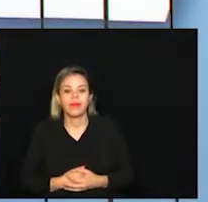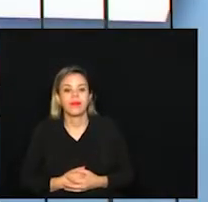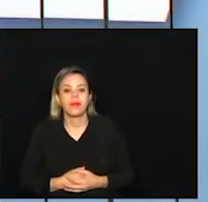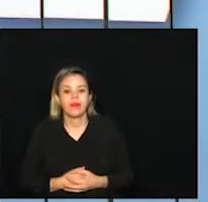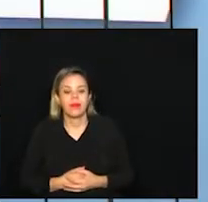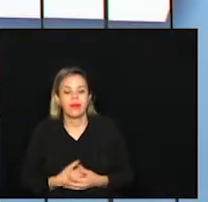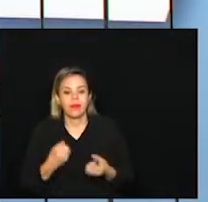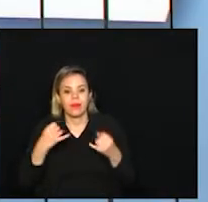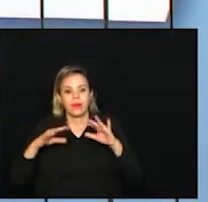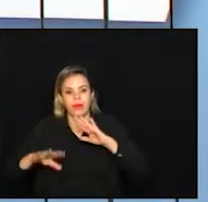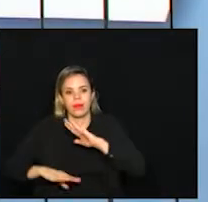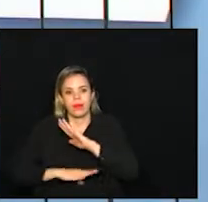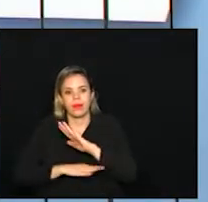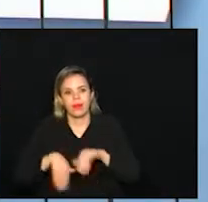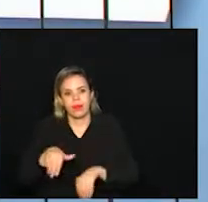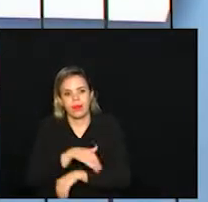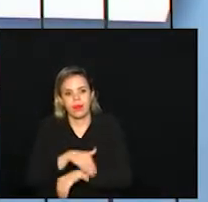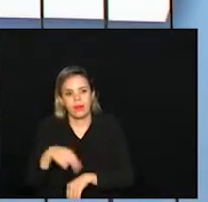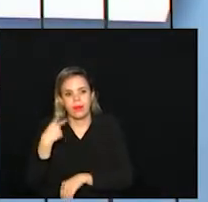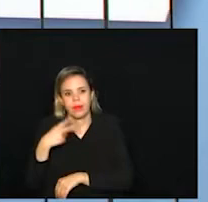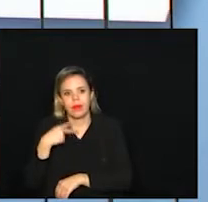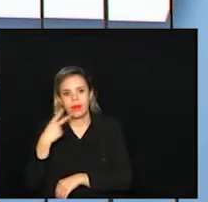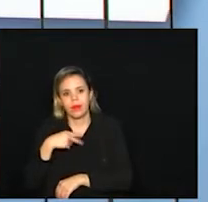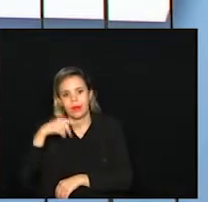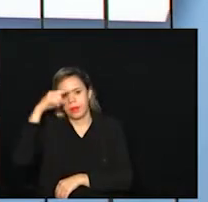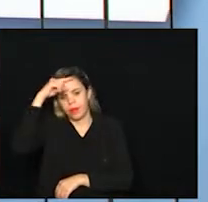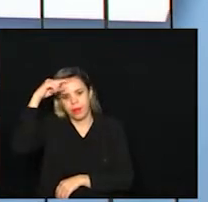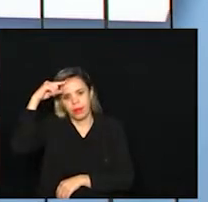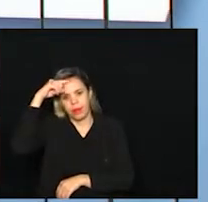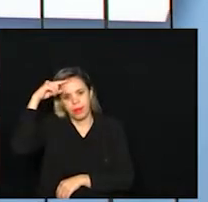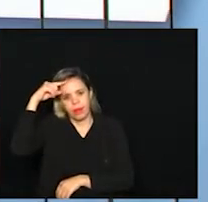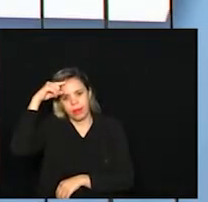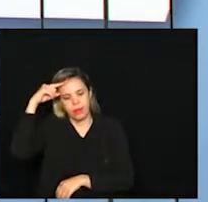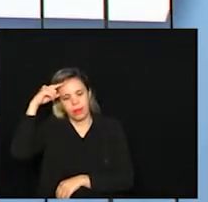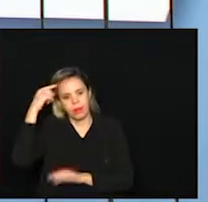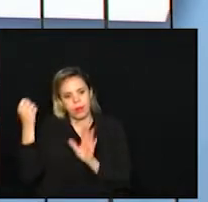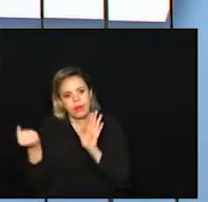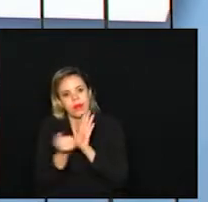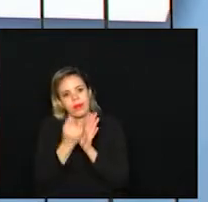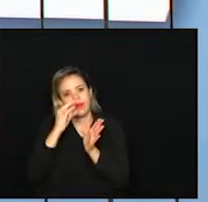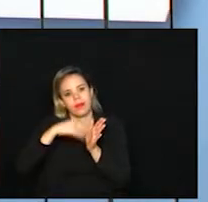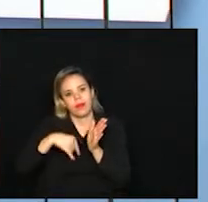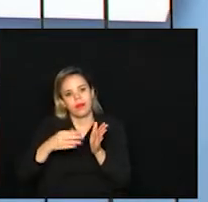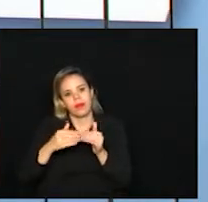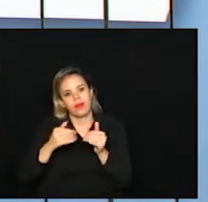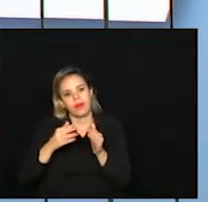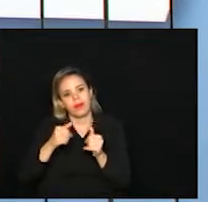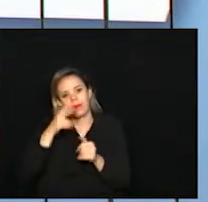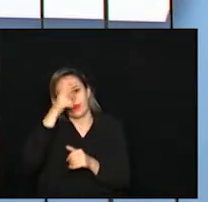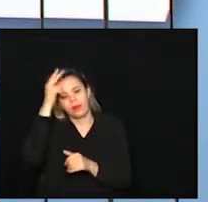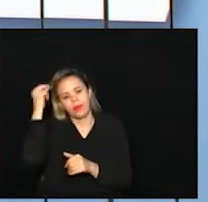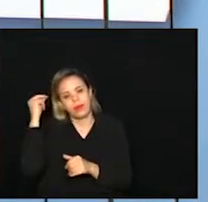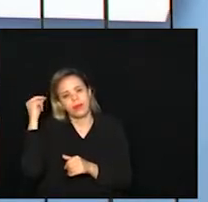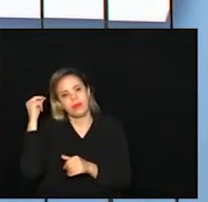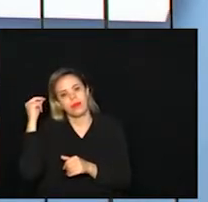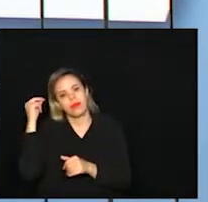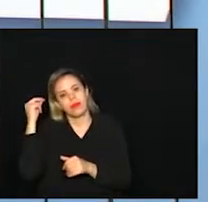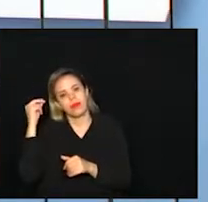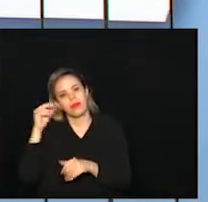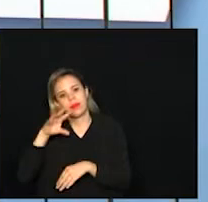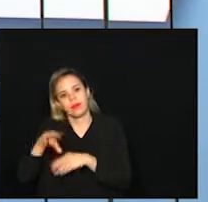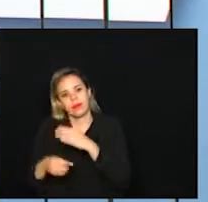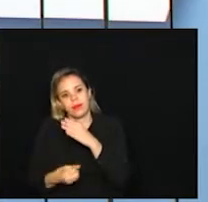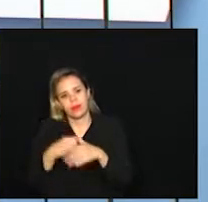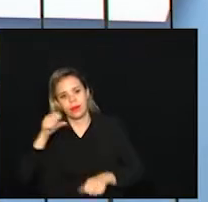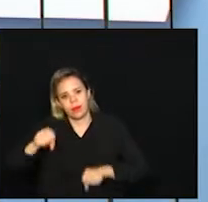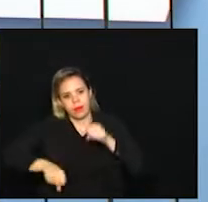a hora de câmara nas ruas porque o vereador Otto Alejandro protocolou uma indicação na qual solicita a implantação